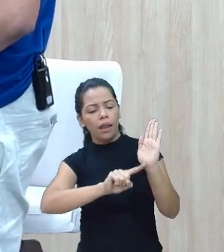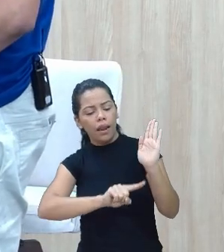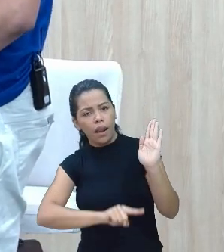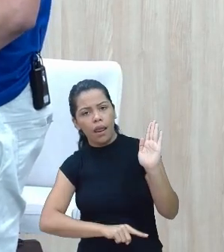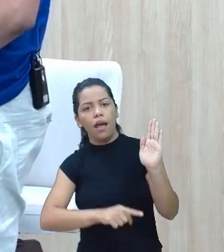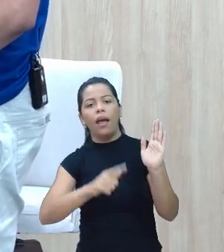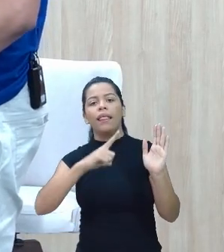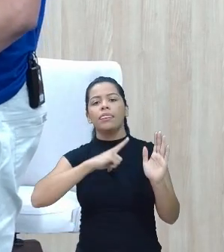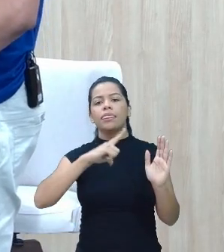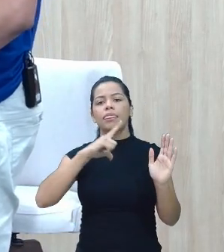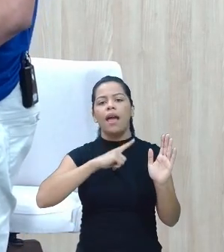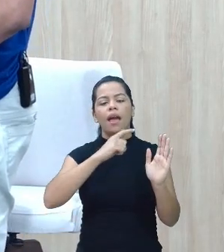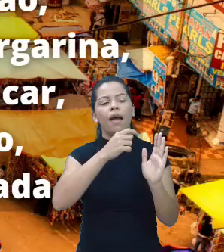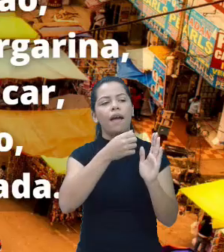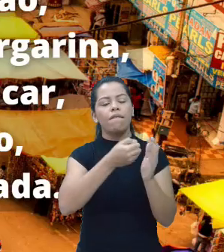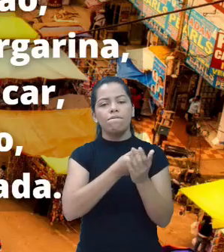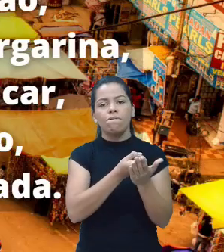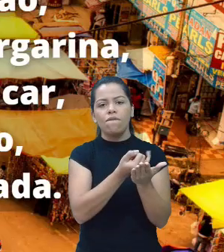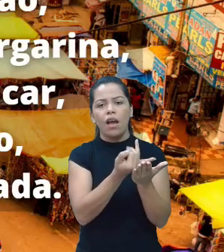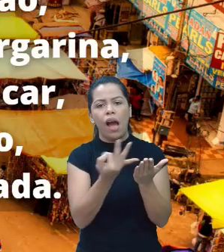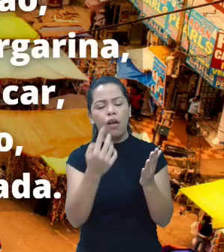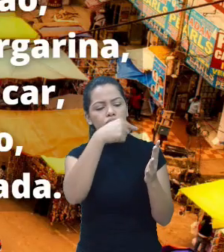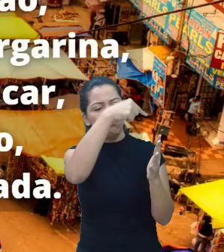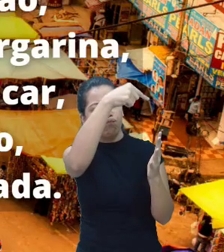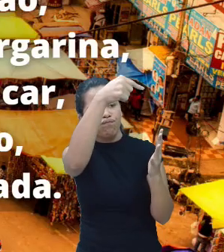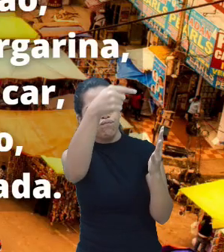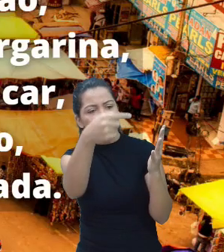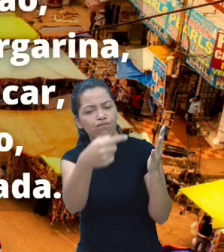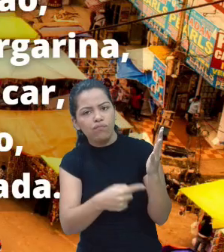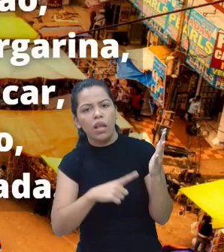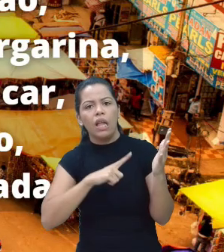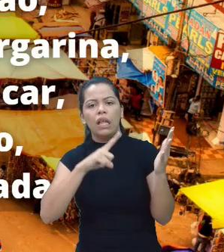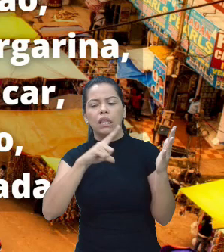temos elementos diferentes, temos